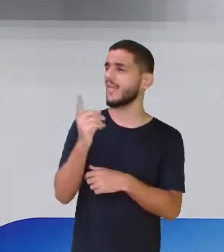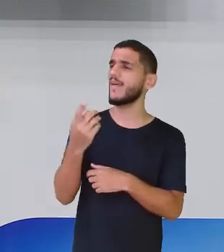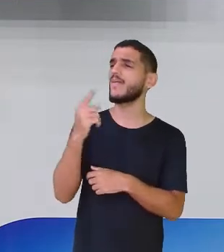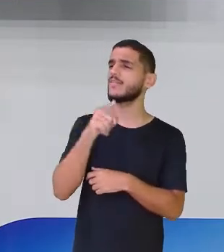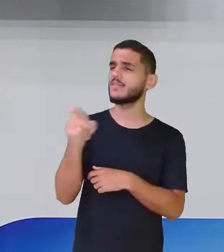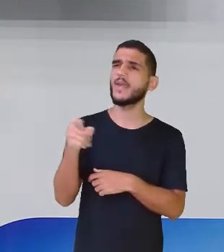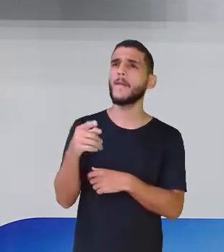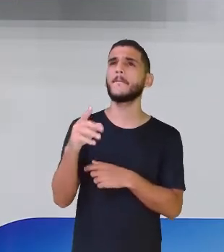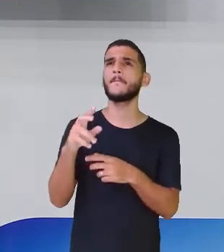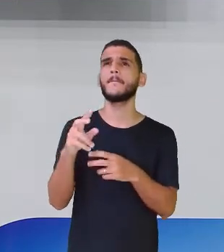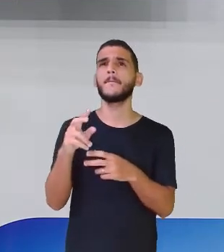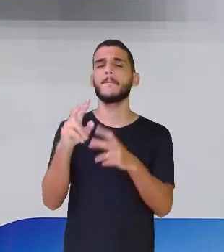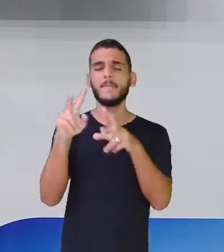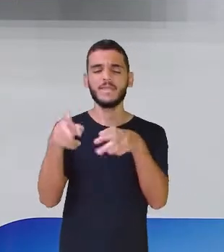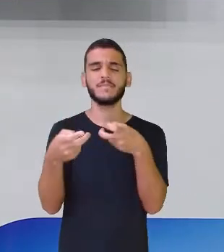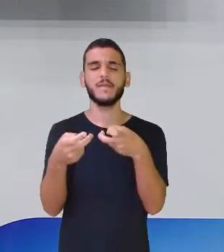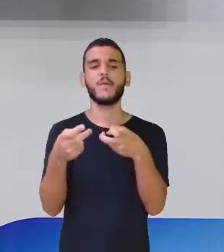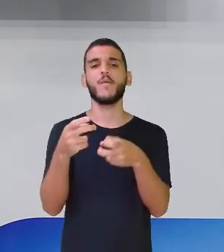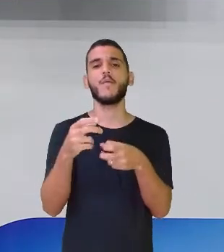falta energia,